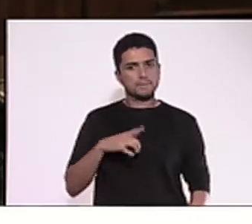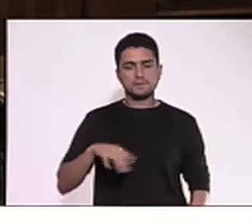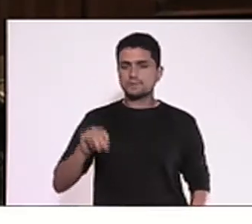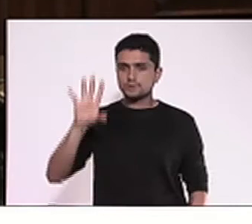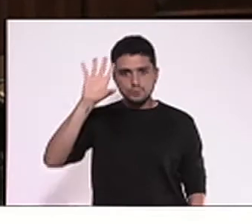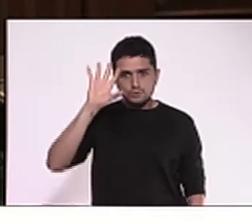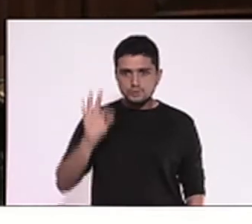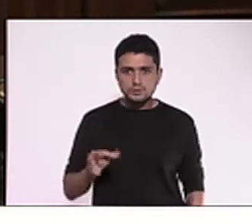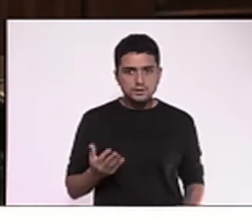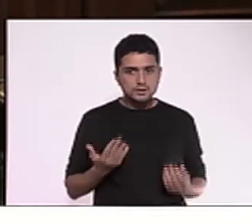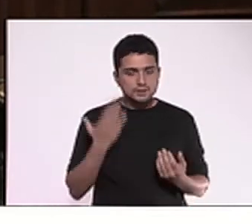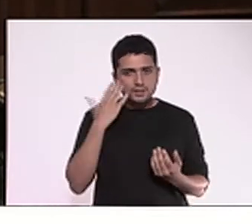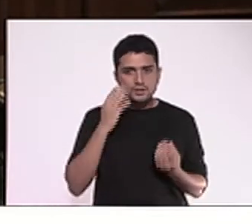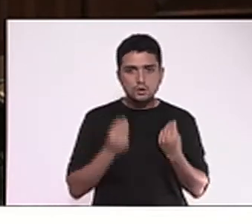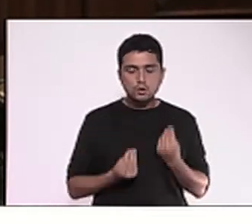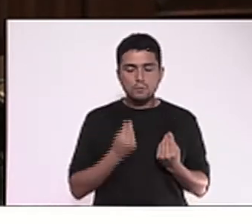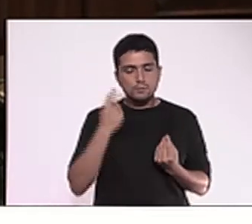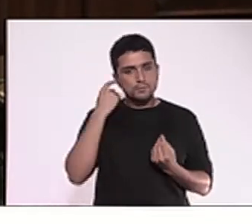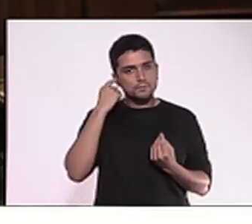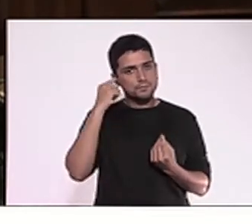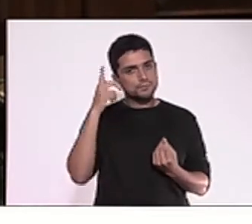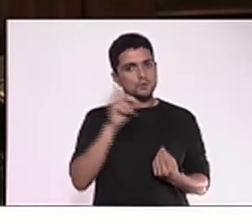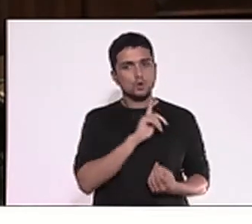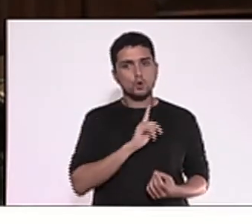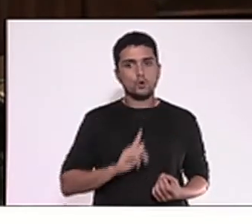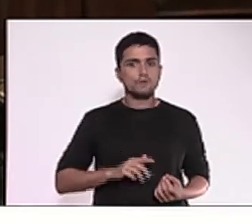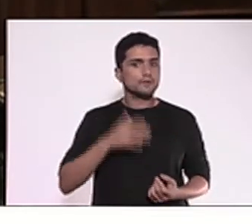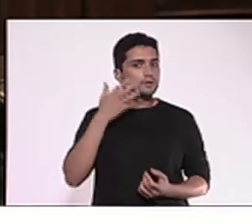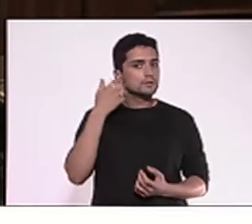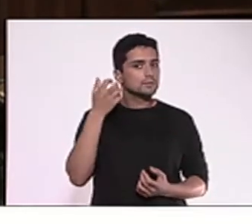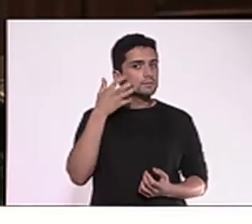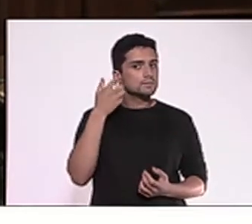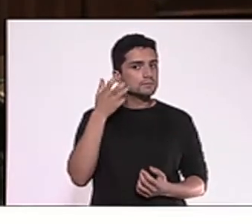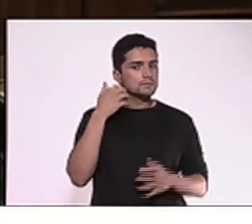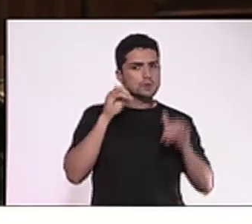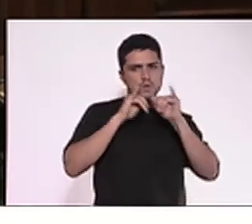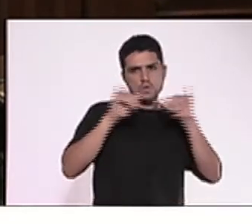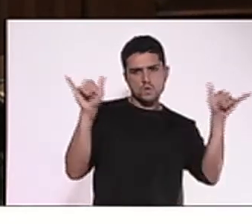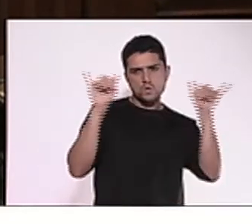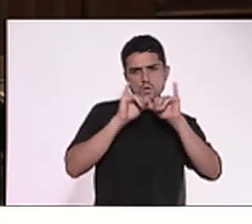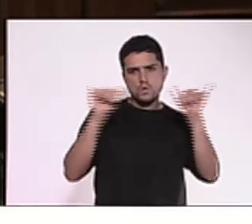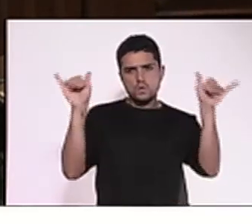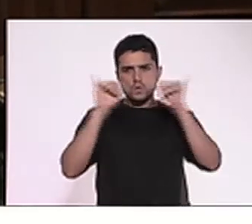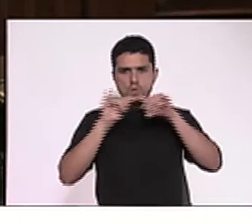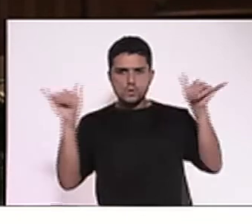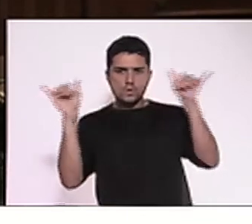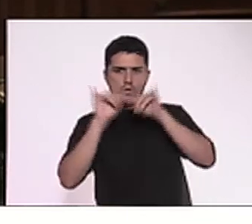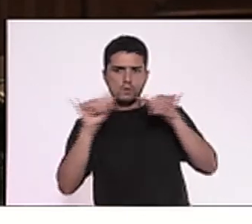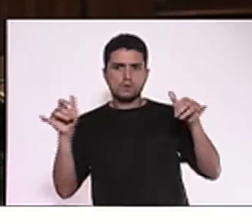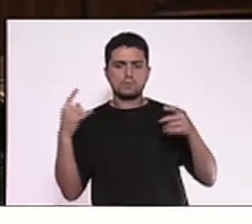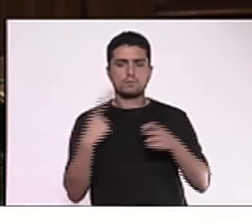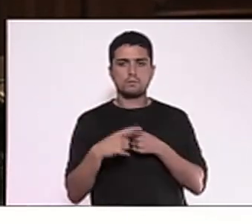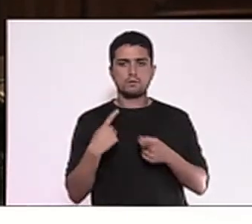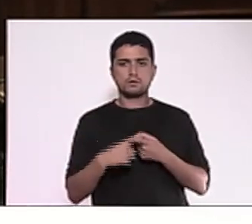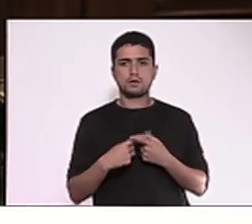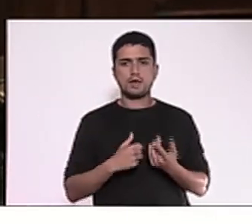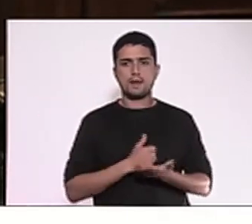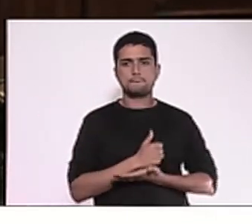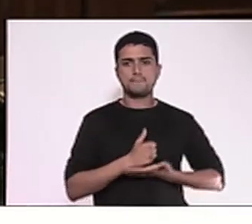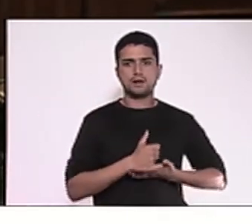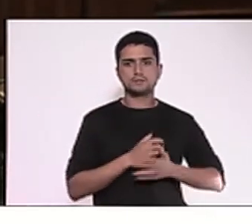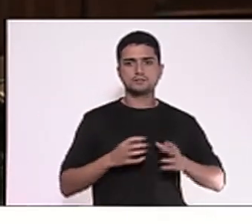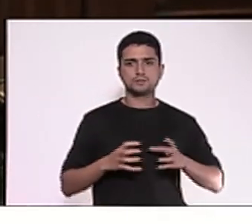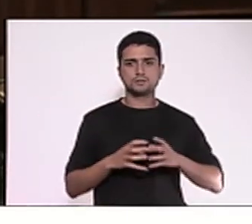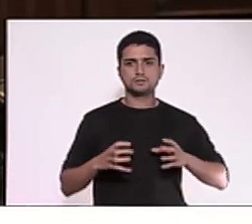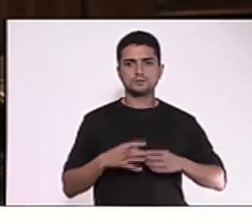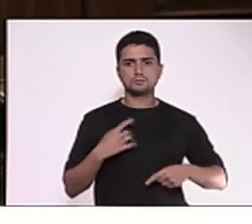entender por que o governo Witzel faz lobby, faz movimentações para que a sua base, para que deputados